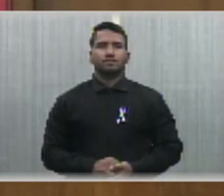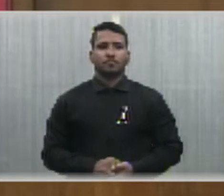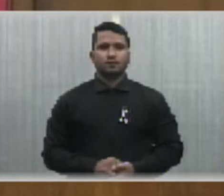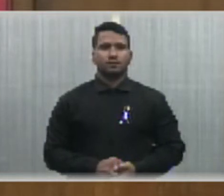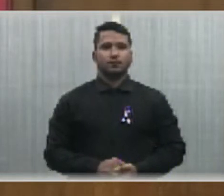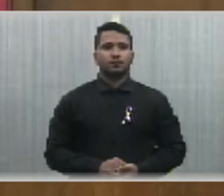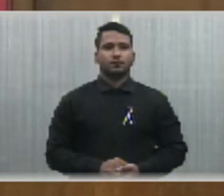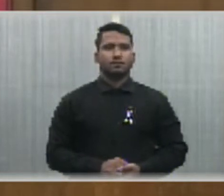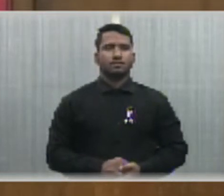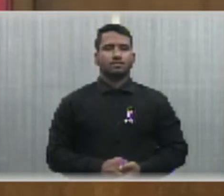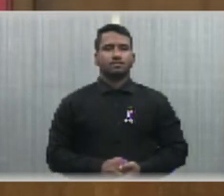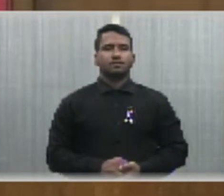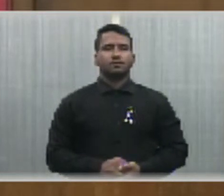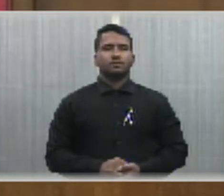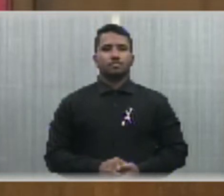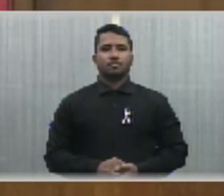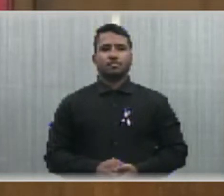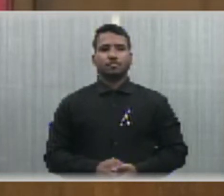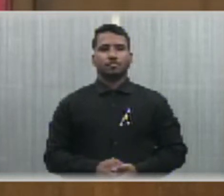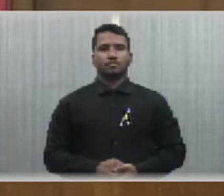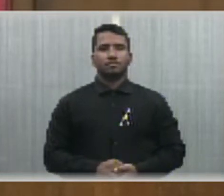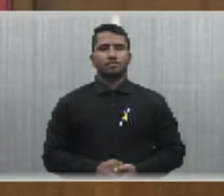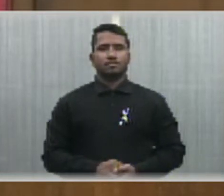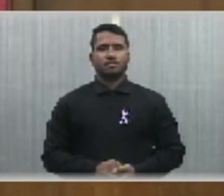da Assembleia Legislativa do Estado do Piauí.